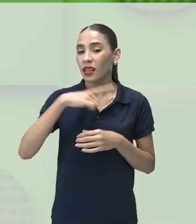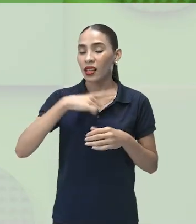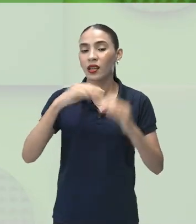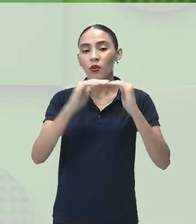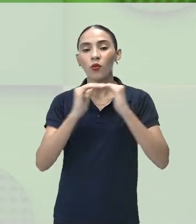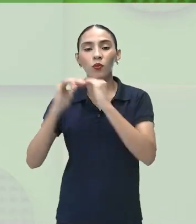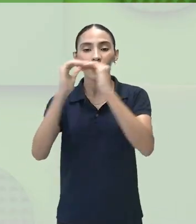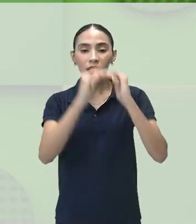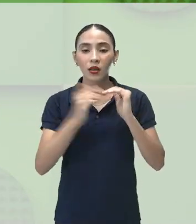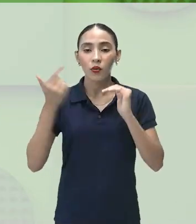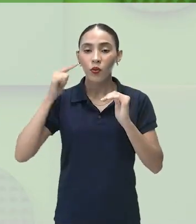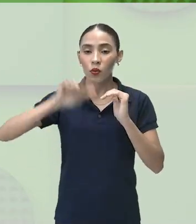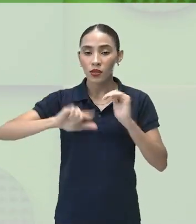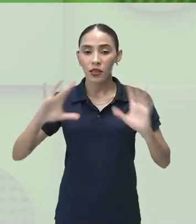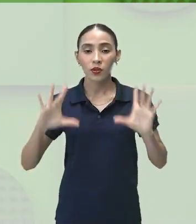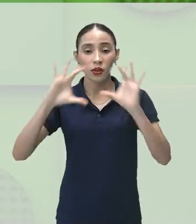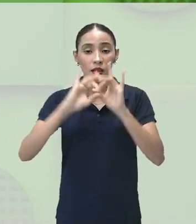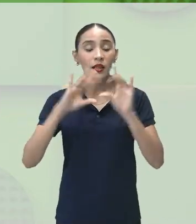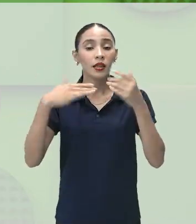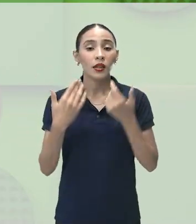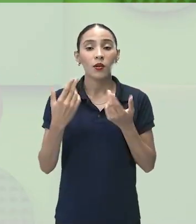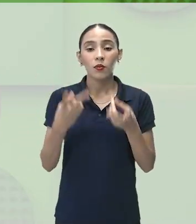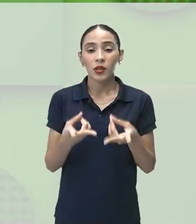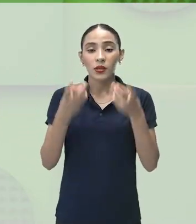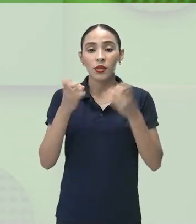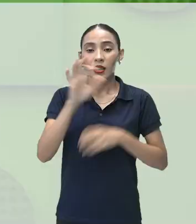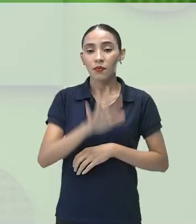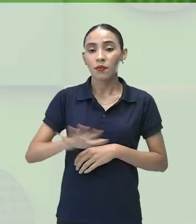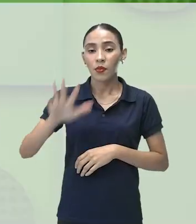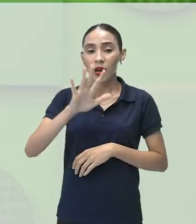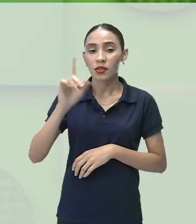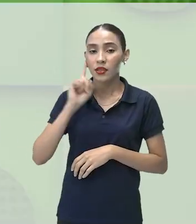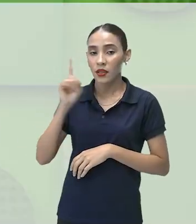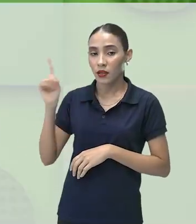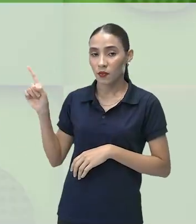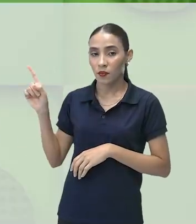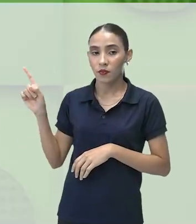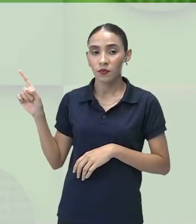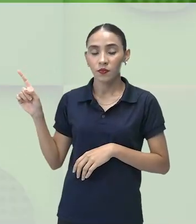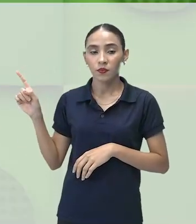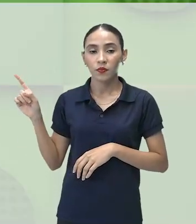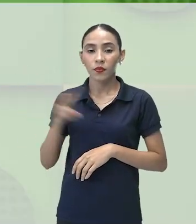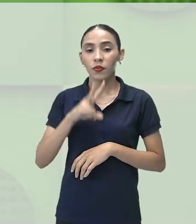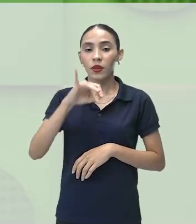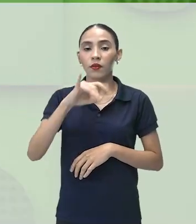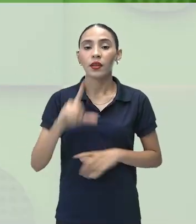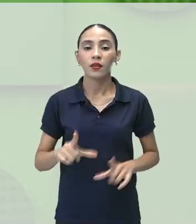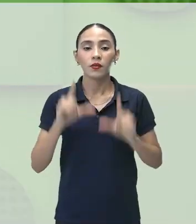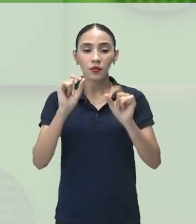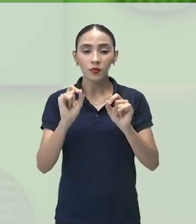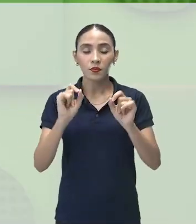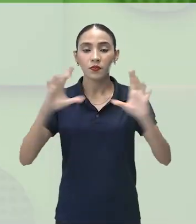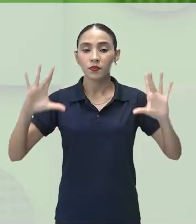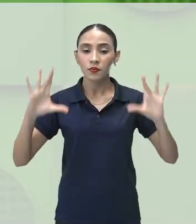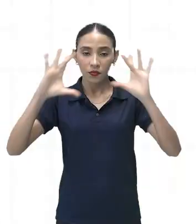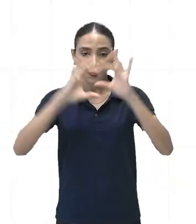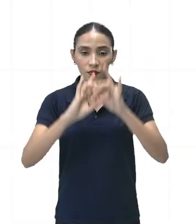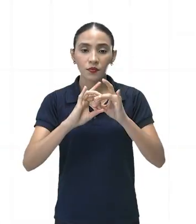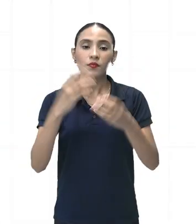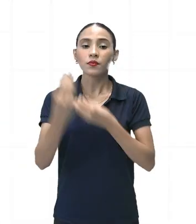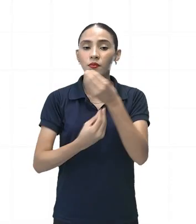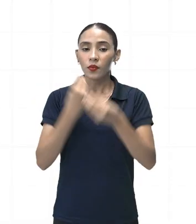nitrogenadas, elas não se agrupam de qualquer forma, elas têm um padrão para se conectar. Então, vamos observar na